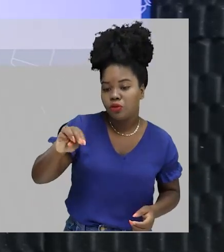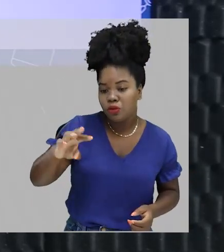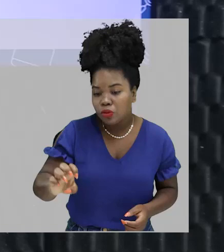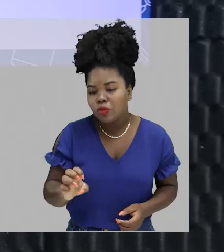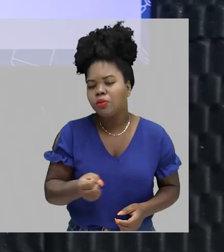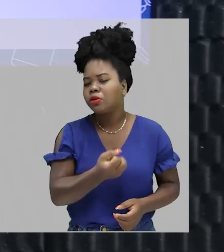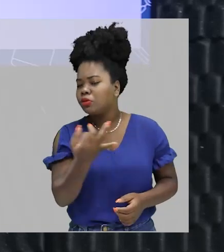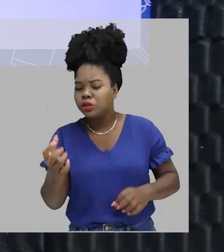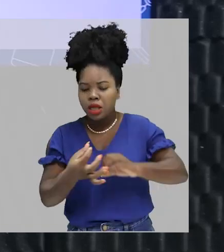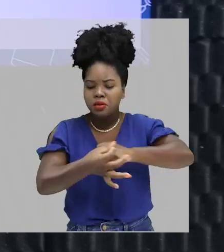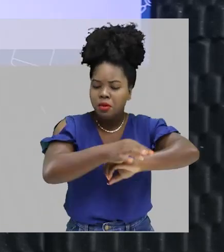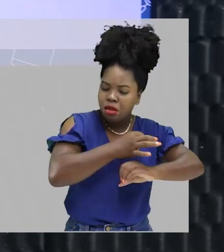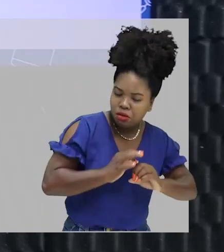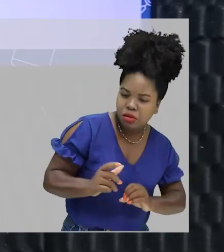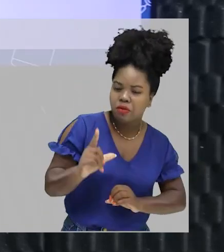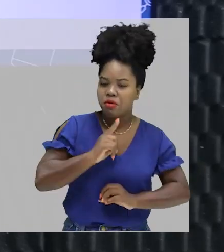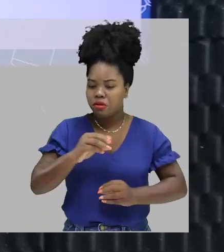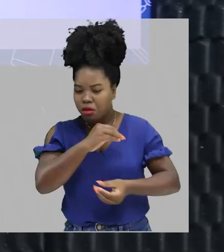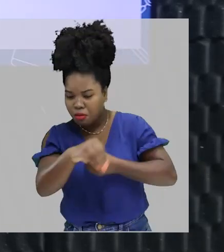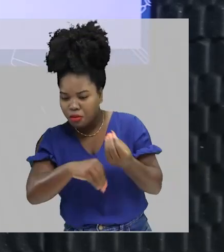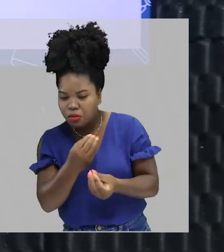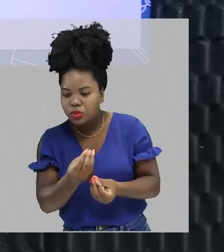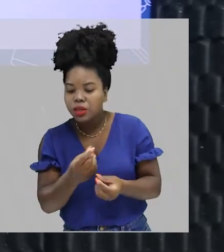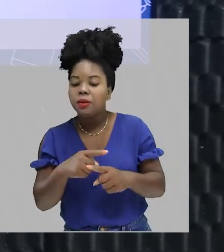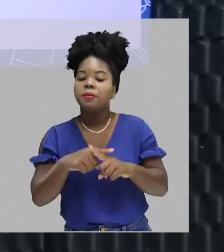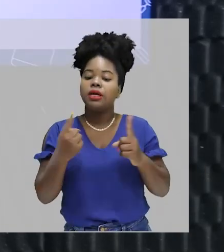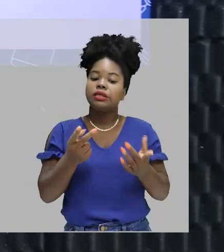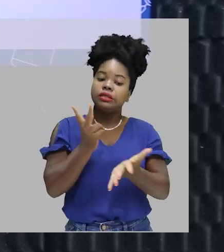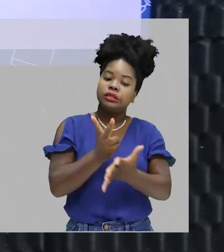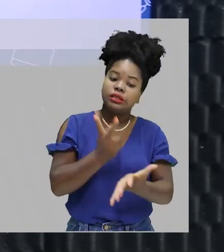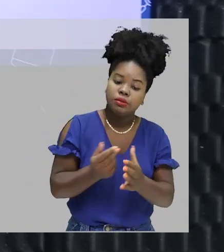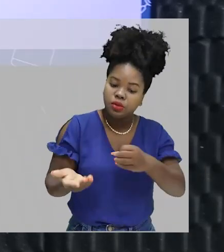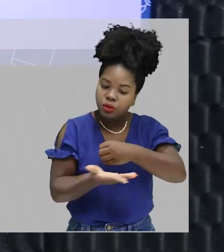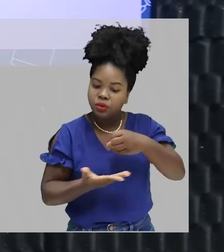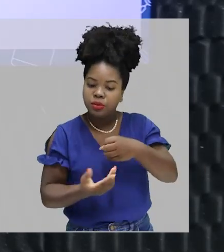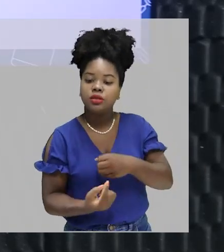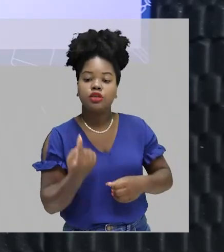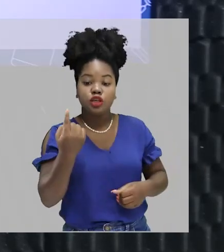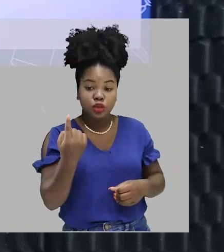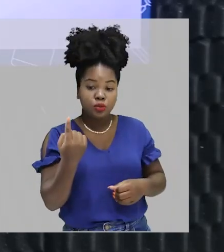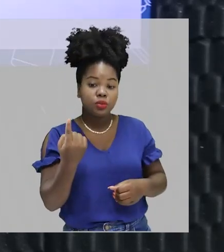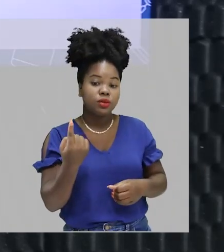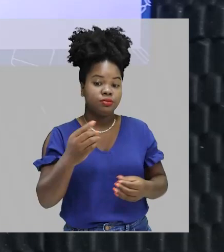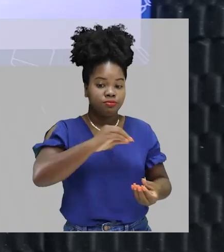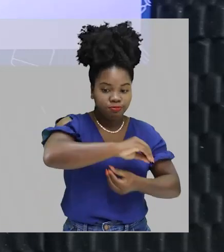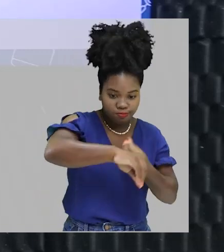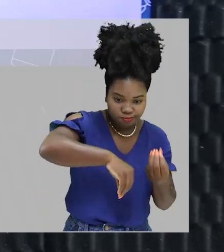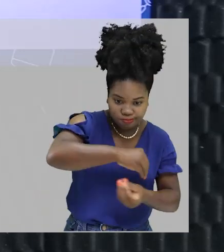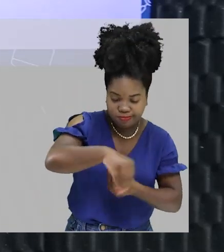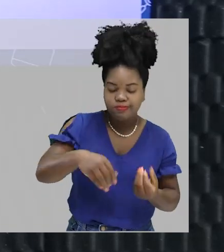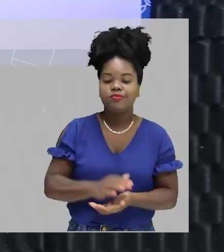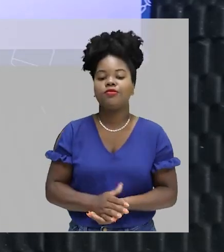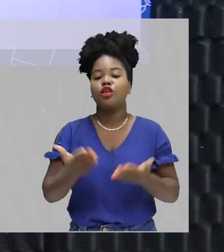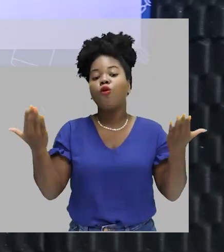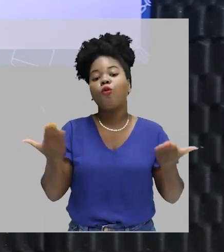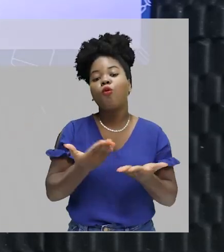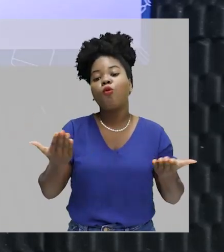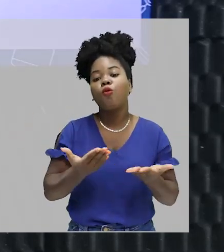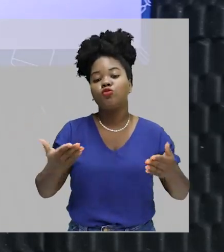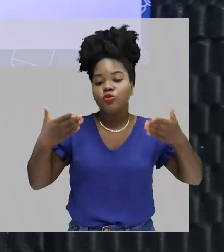de partículas, certo? Mas sempre com base numa única reação. Hoje nós vamos